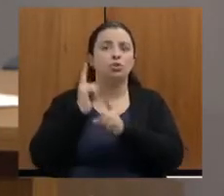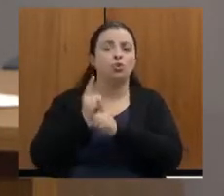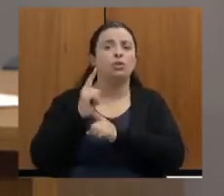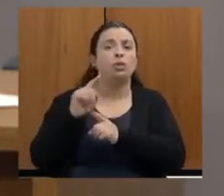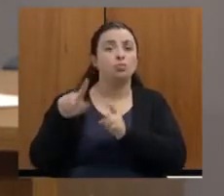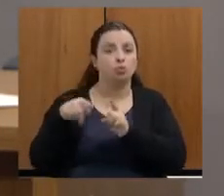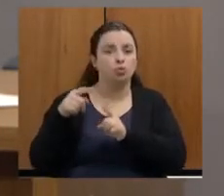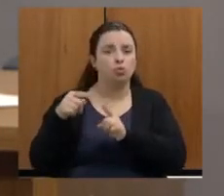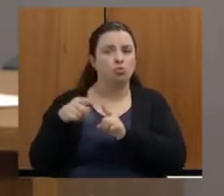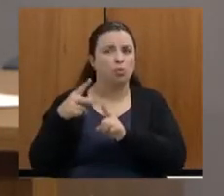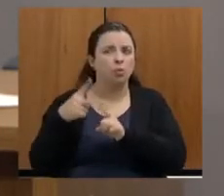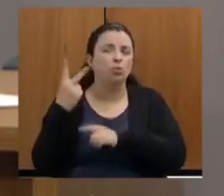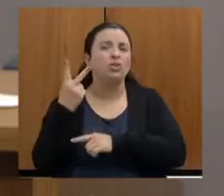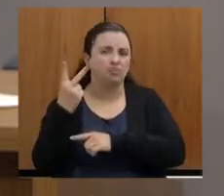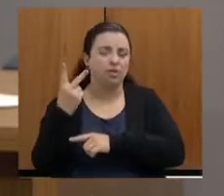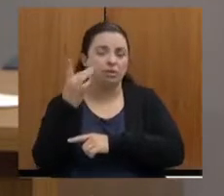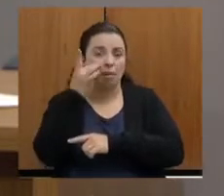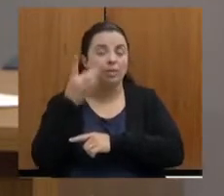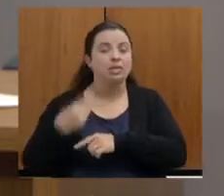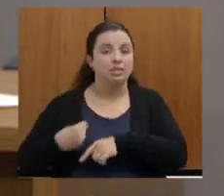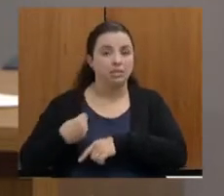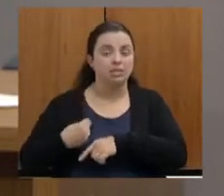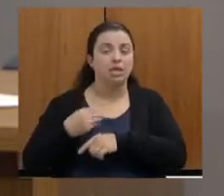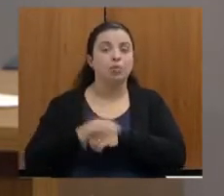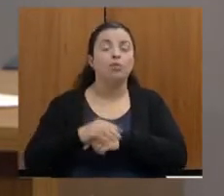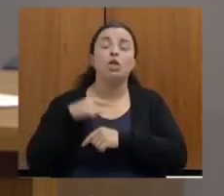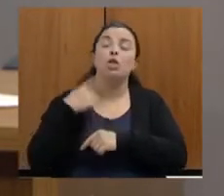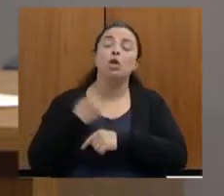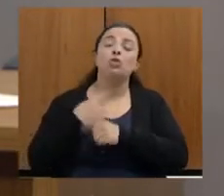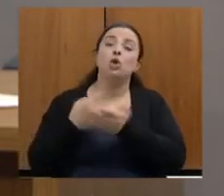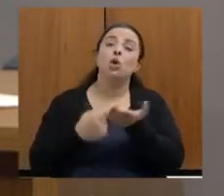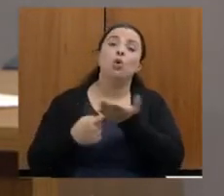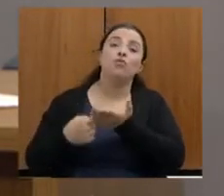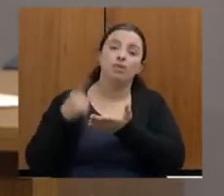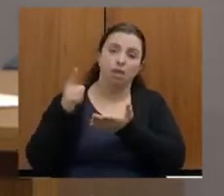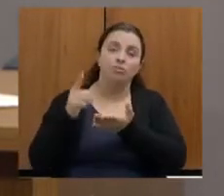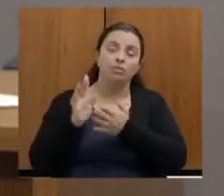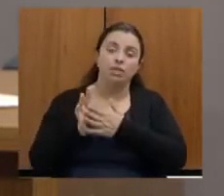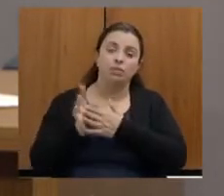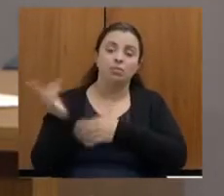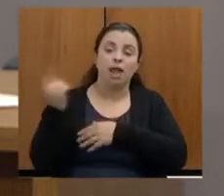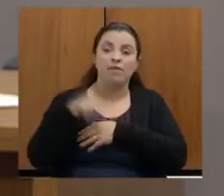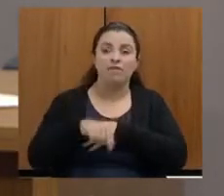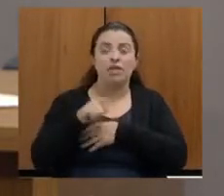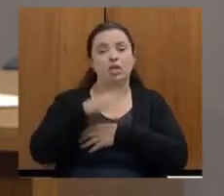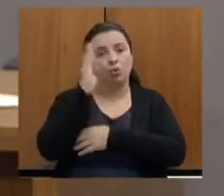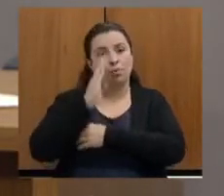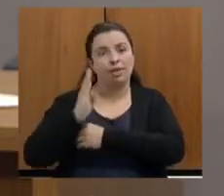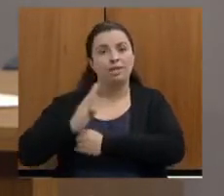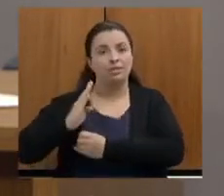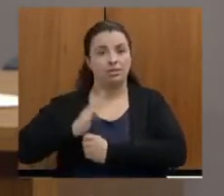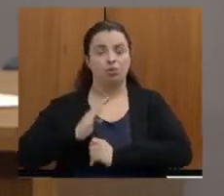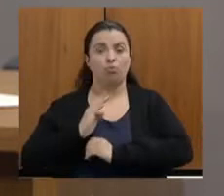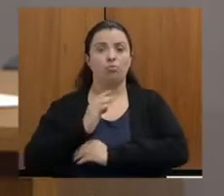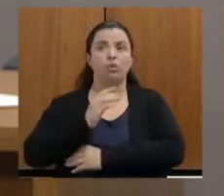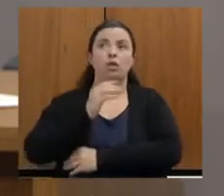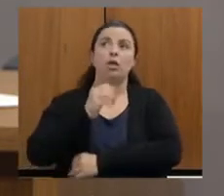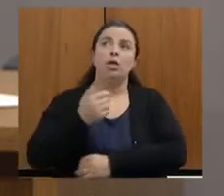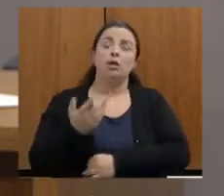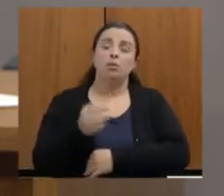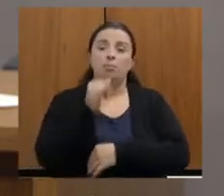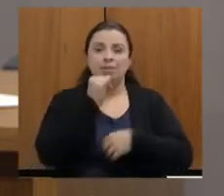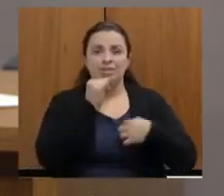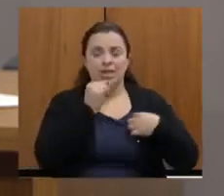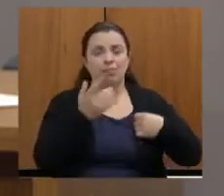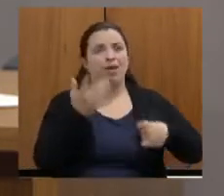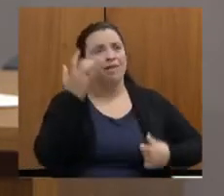presencial e a gente fez o convite é para eles estarem vindo no Brasil porque é muito fácil